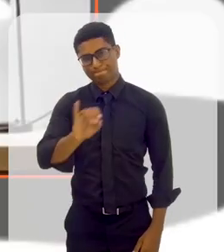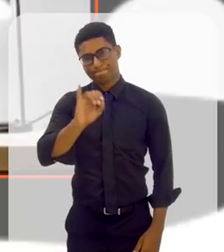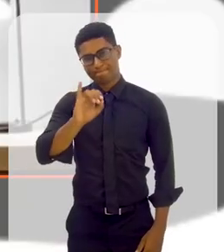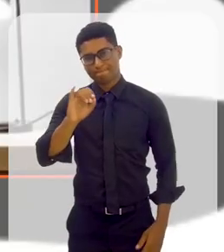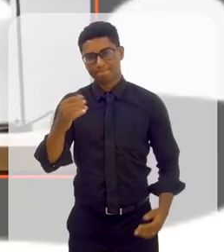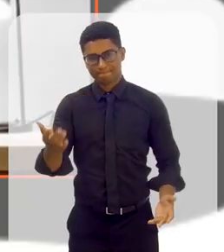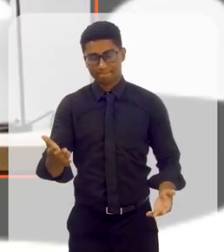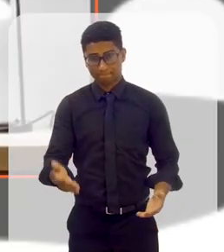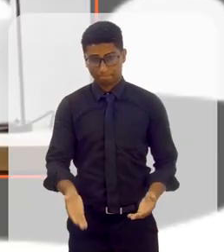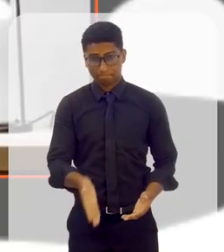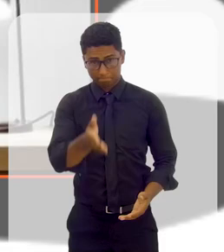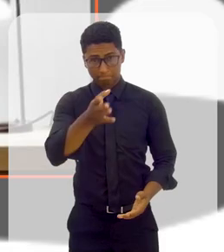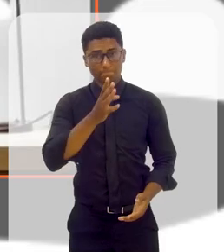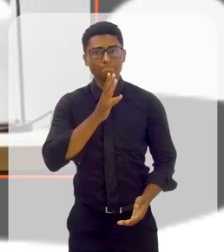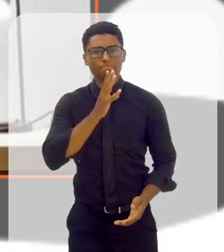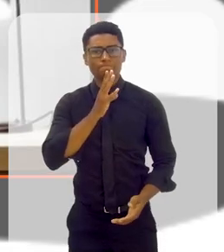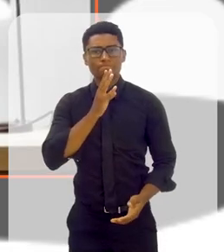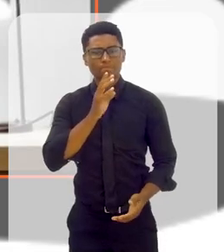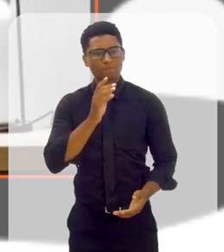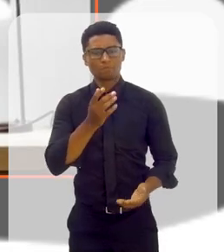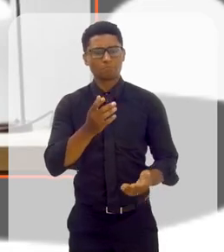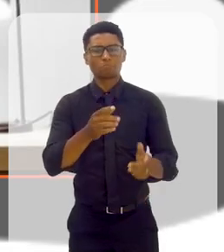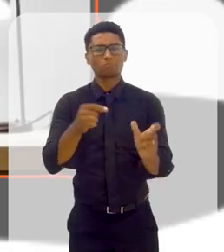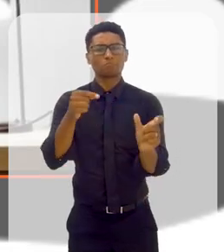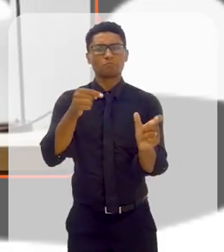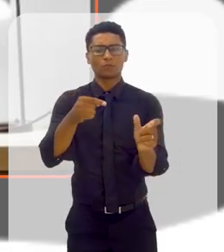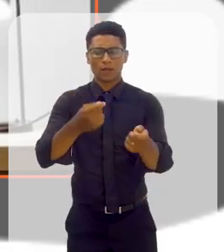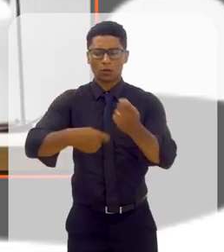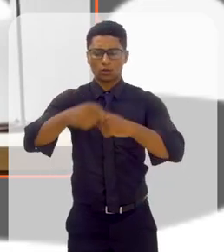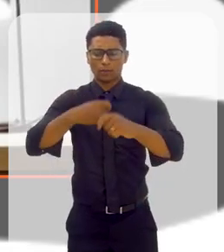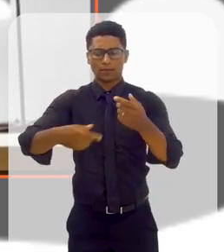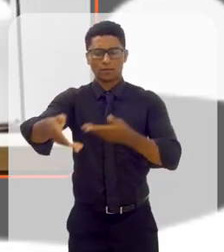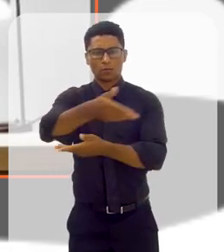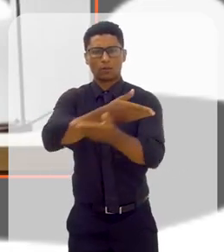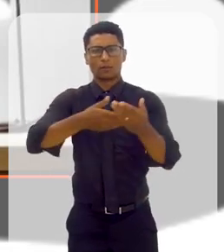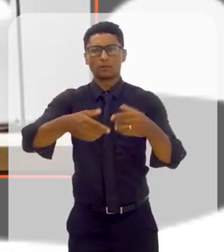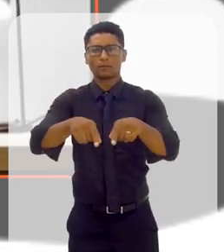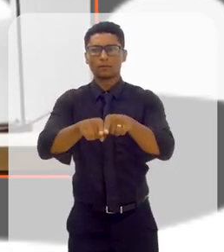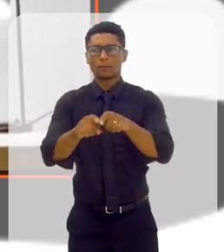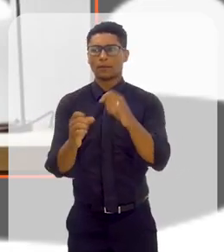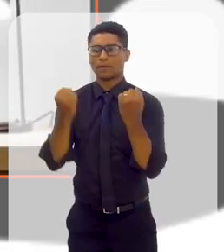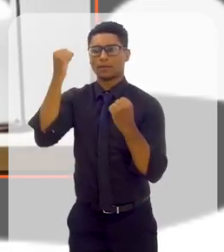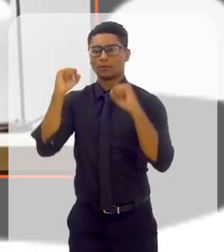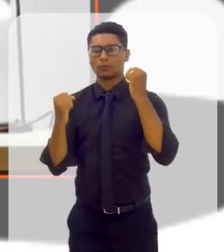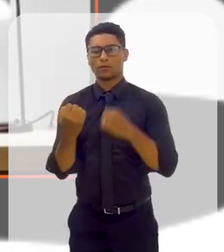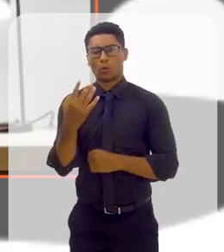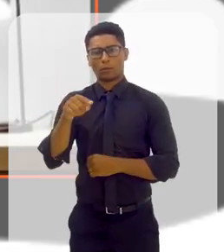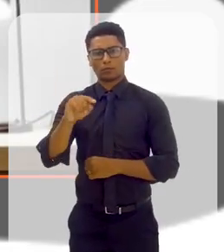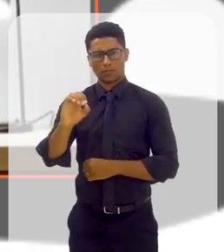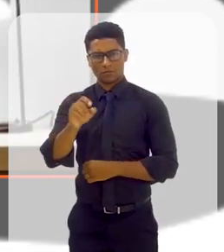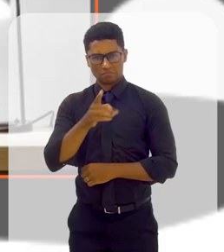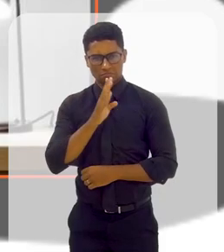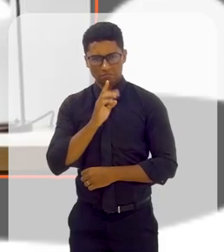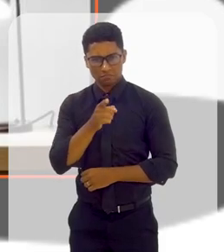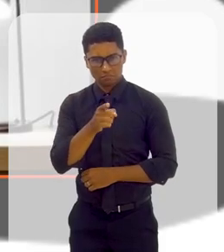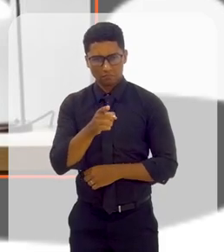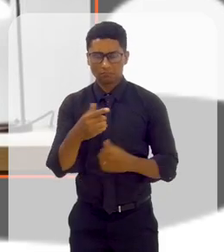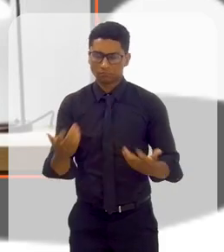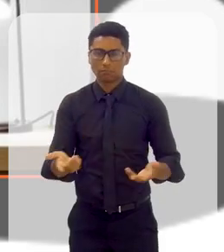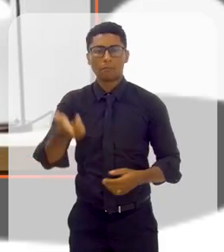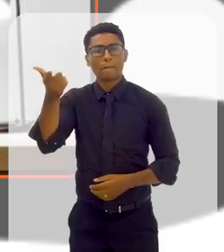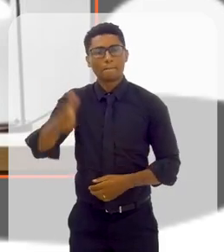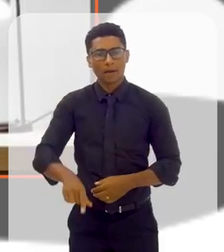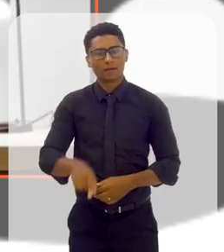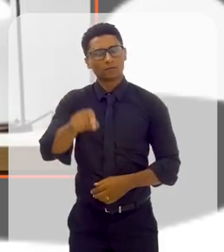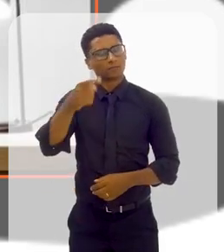Olá! Você está familiarizado com os termos economia circular e indústria 4.0? E mais, já